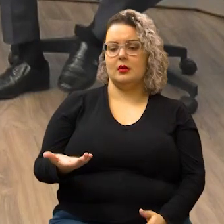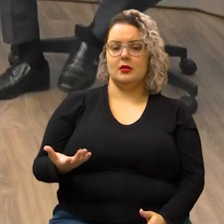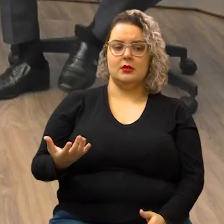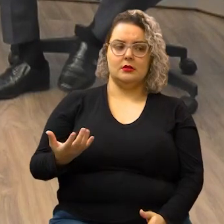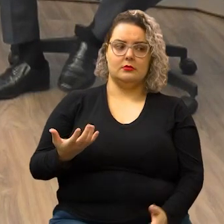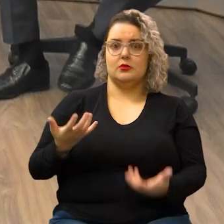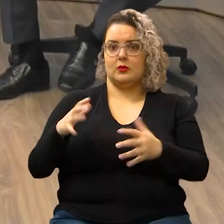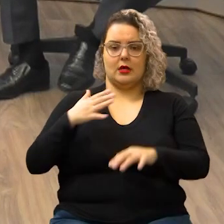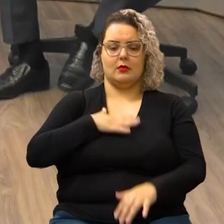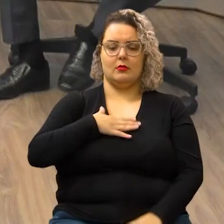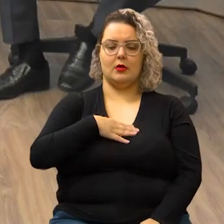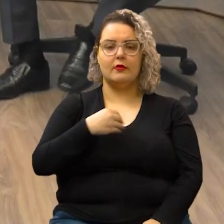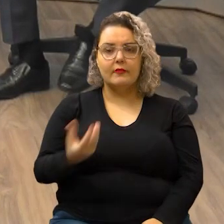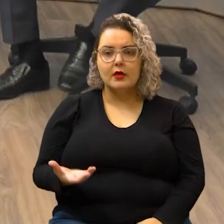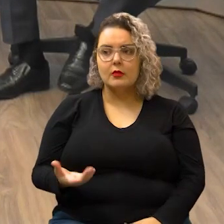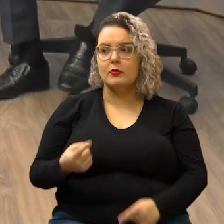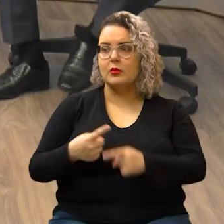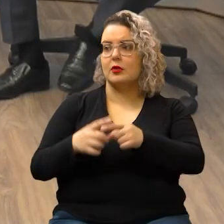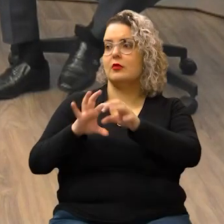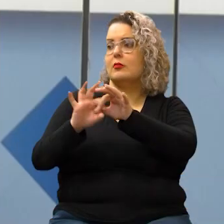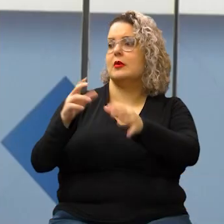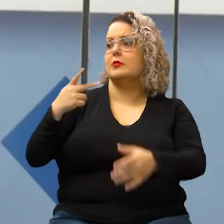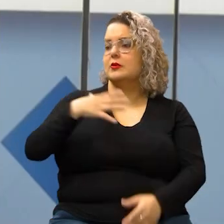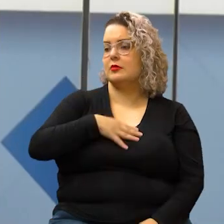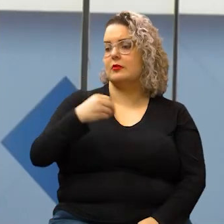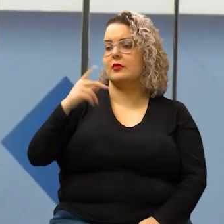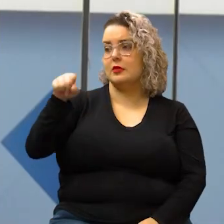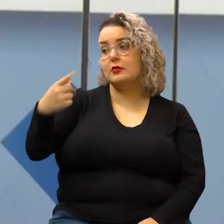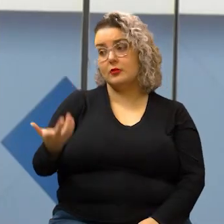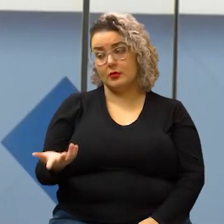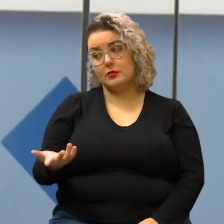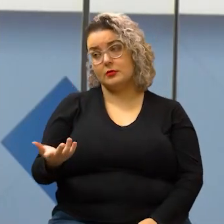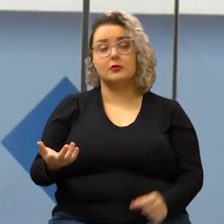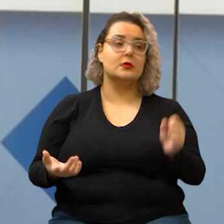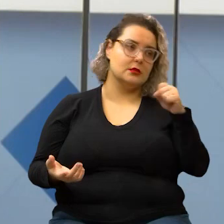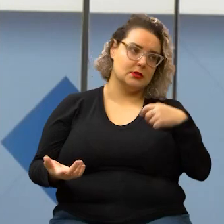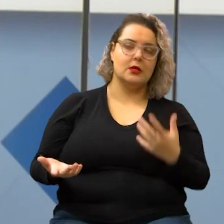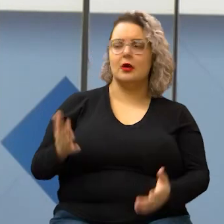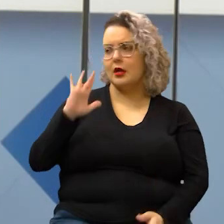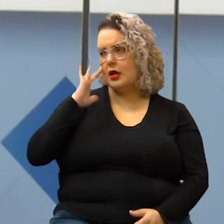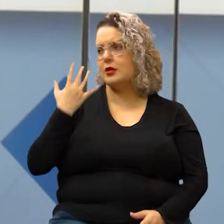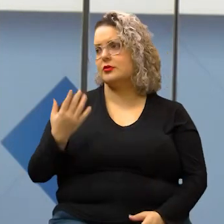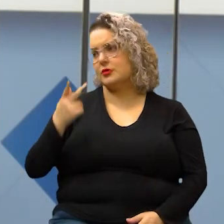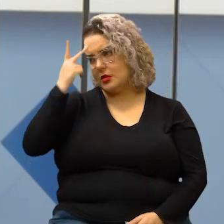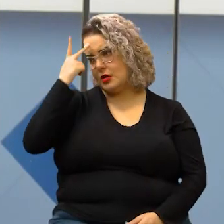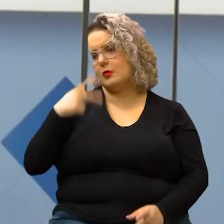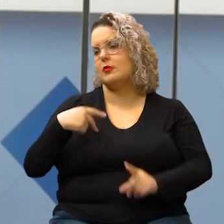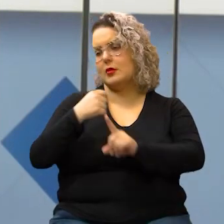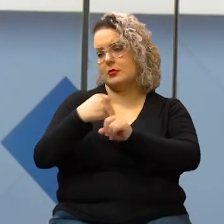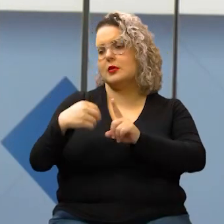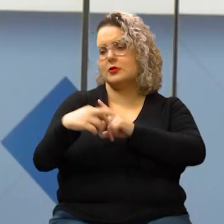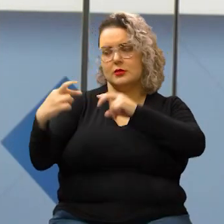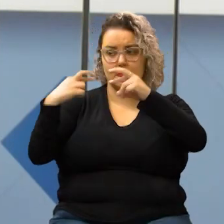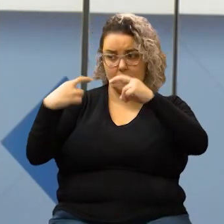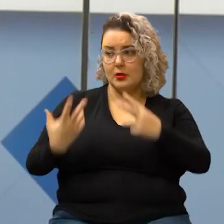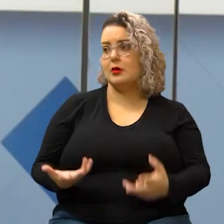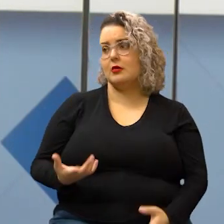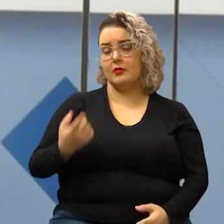meu filho, por que eu vou permitir com o filho do outro? Né? Então, acho que a própria sociedade tem que fiscalizar também. Está